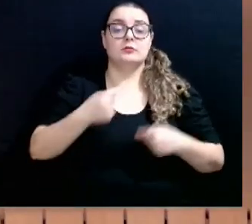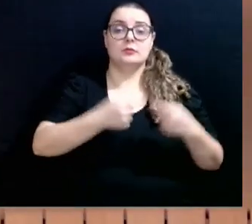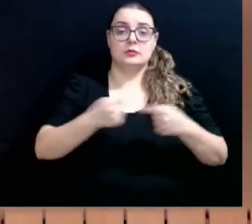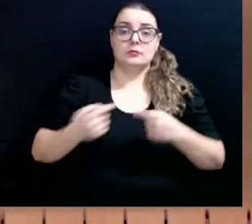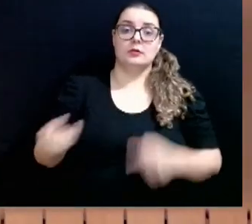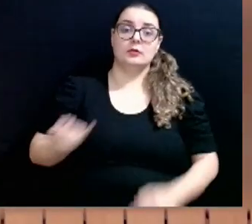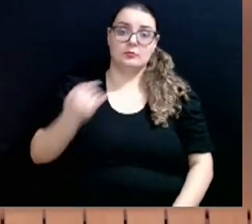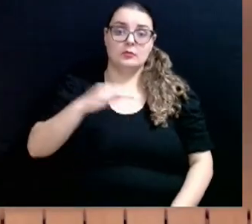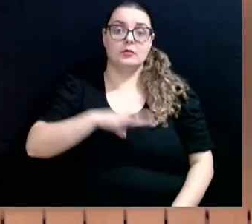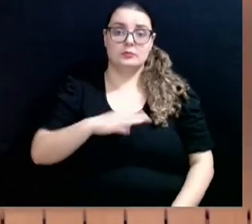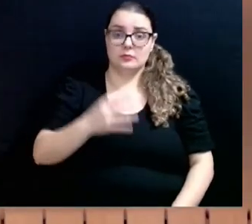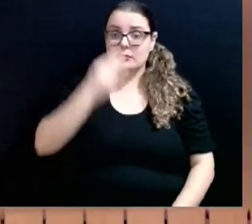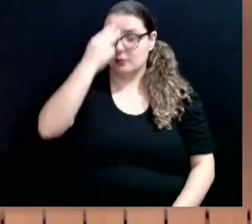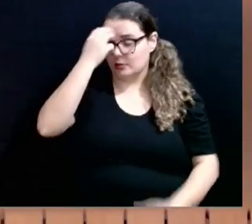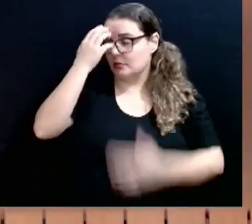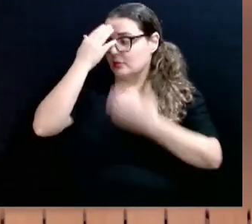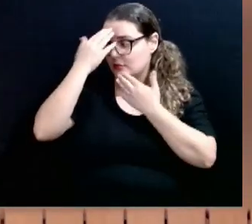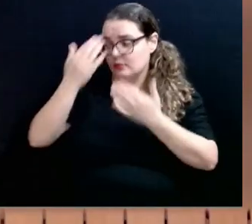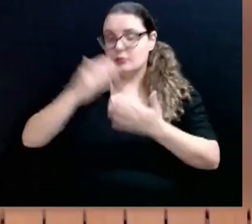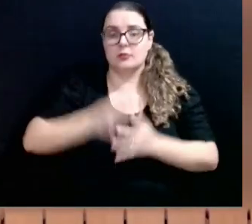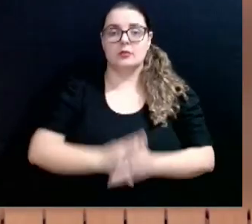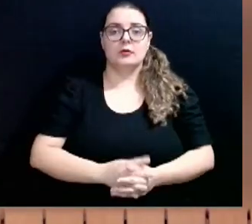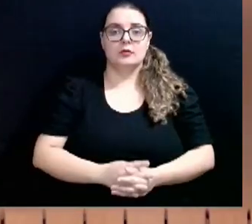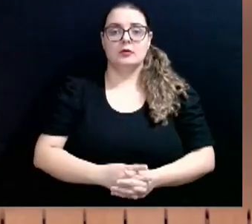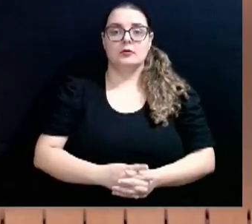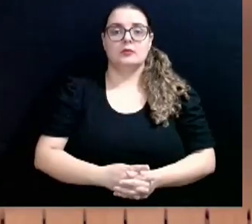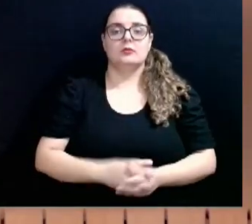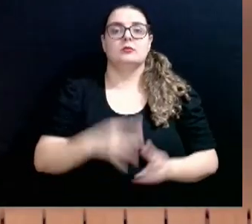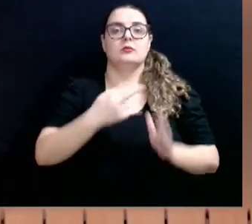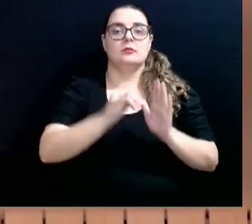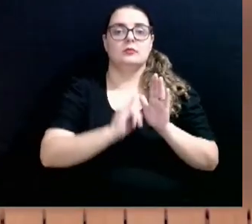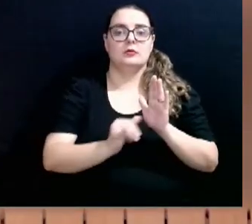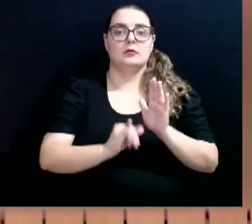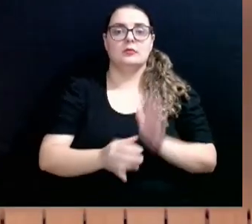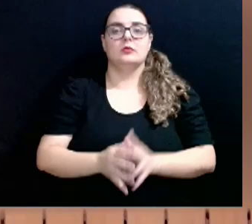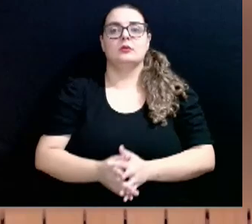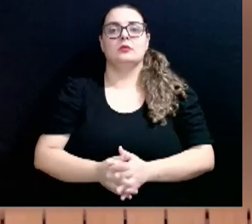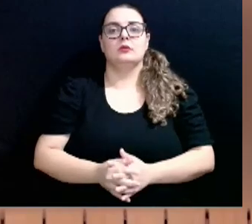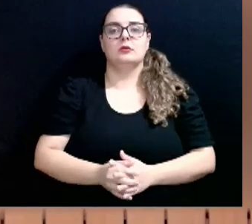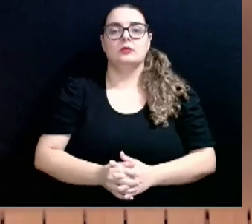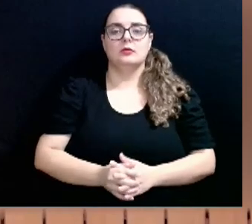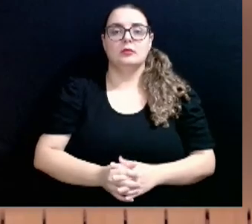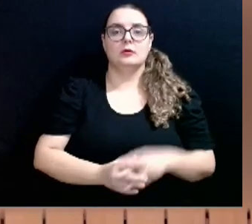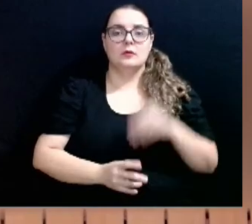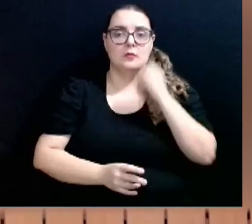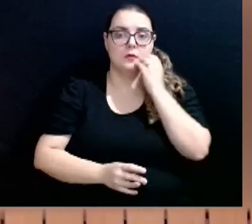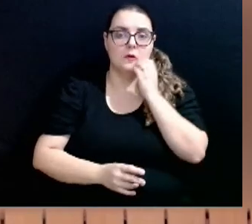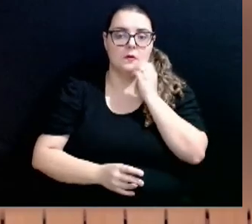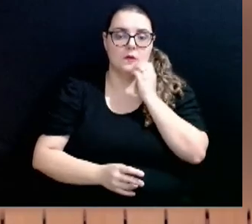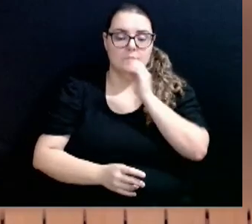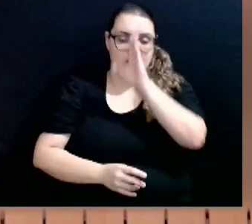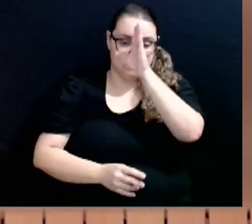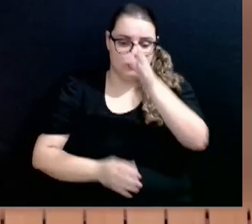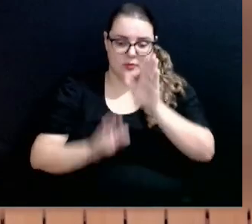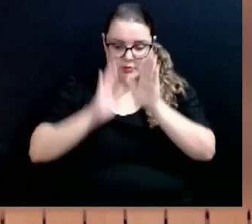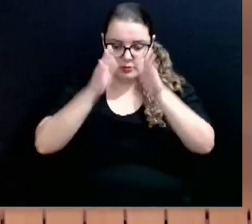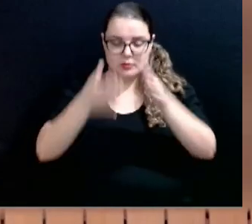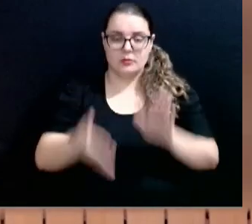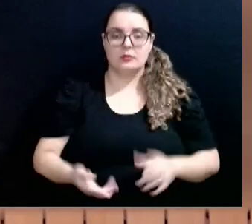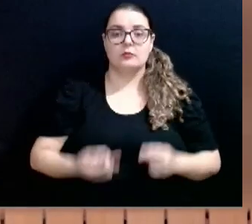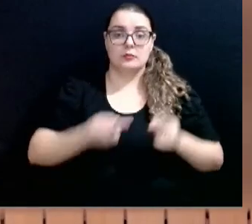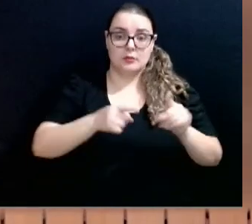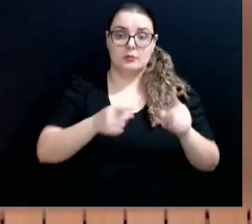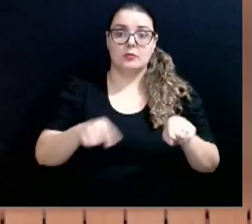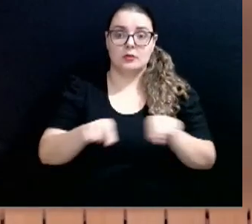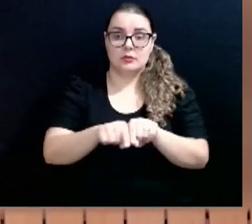Wagner. Muito obrigado. Farei um relatório pontual, focado, propositivo, para